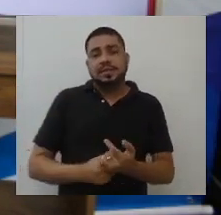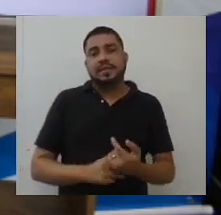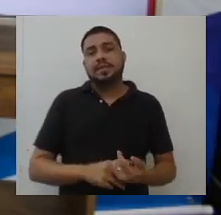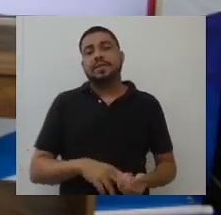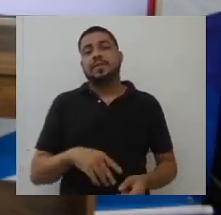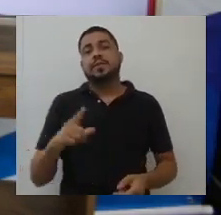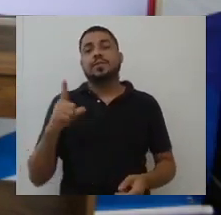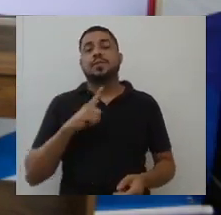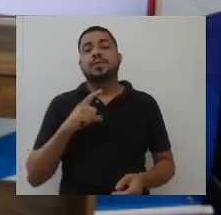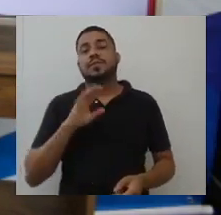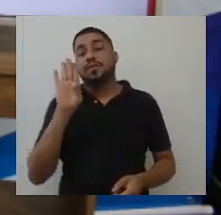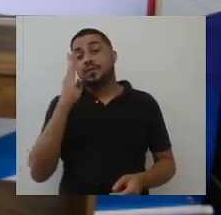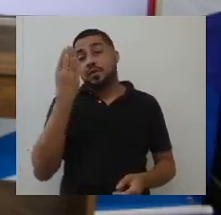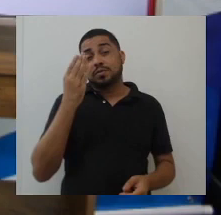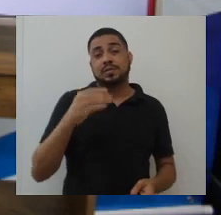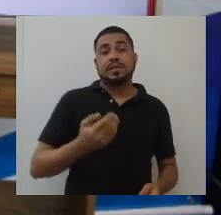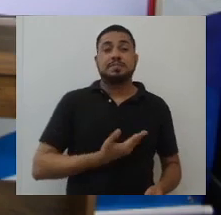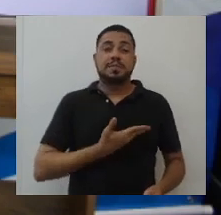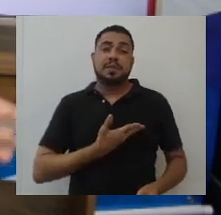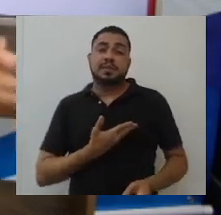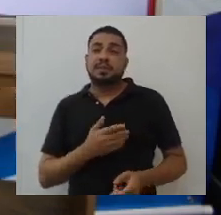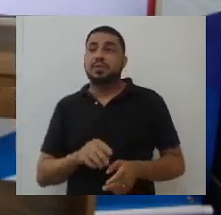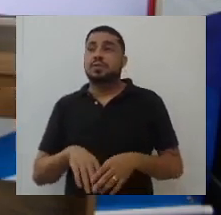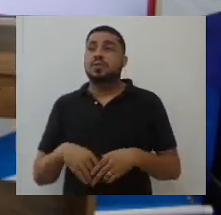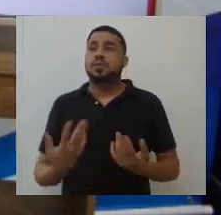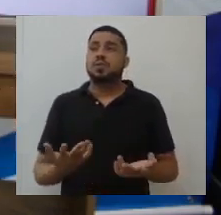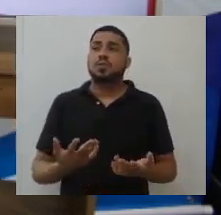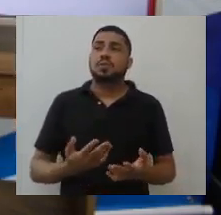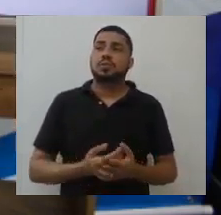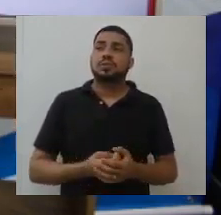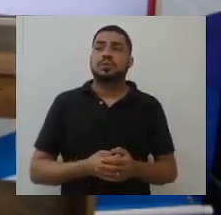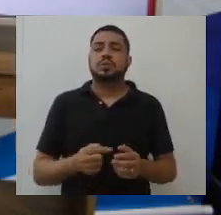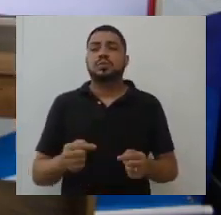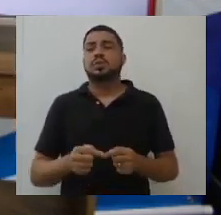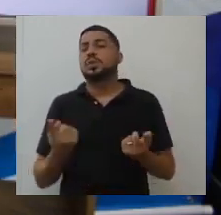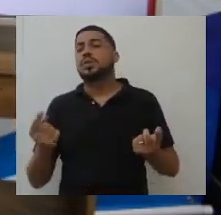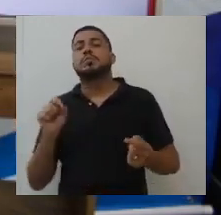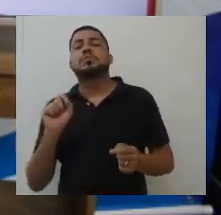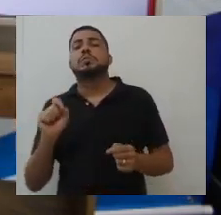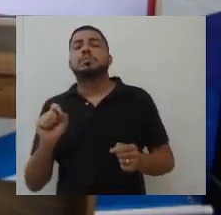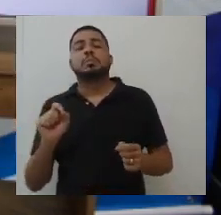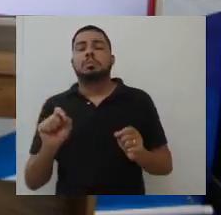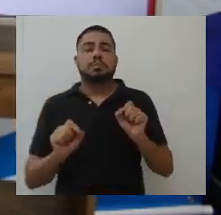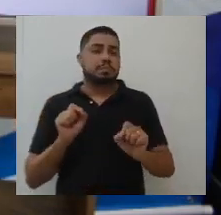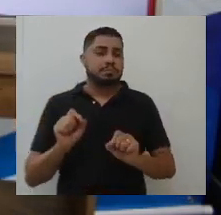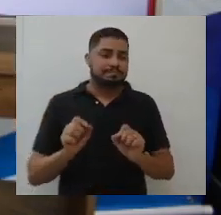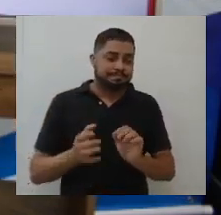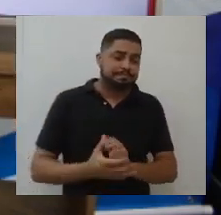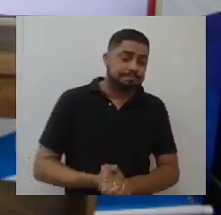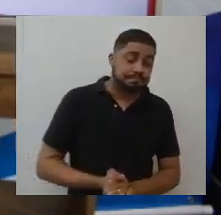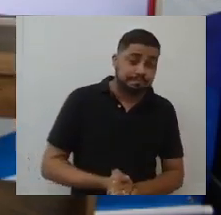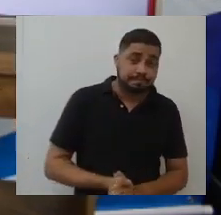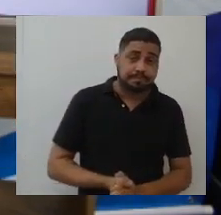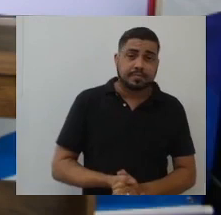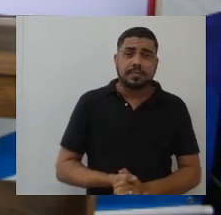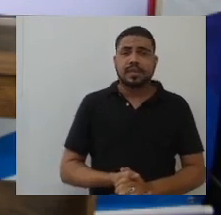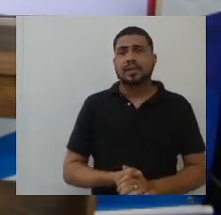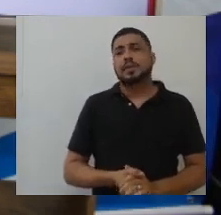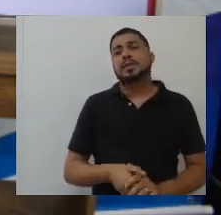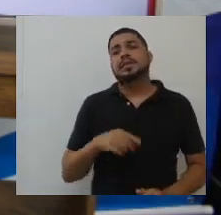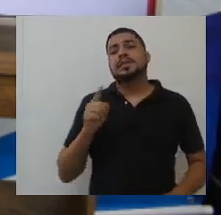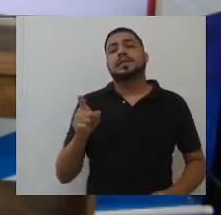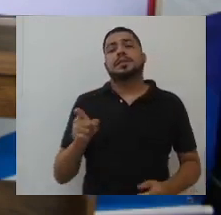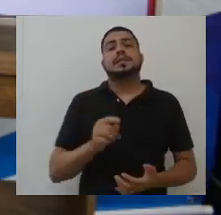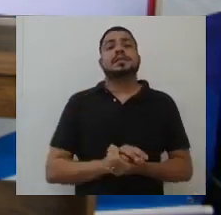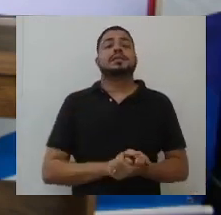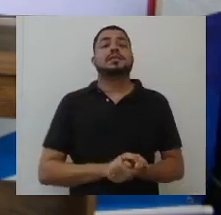amigos ou falsos cognatos. O que são e para que servem? Vê só. Falso